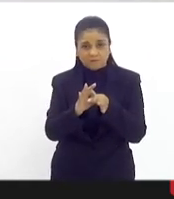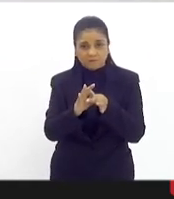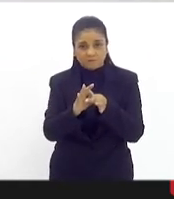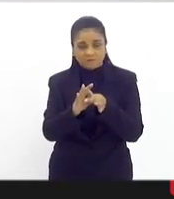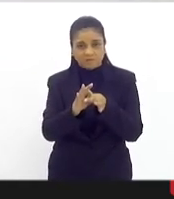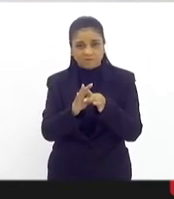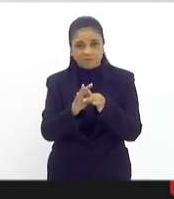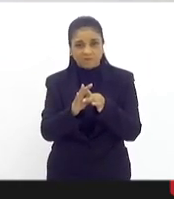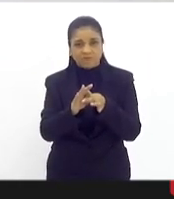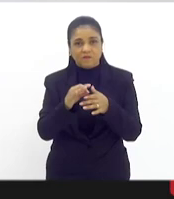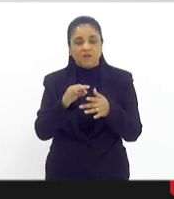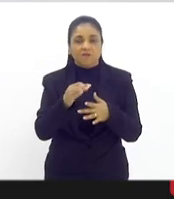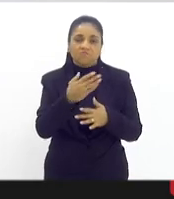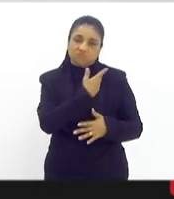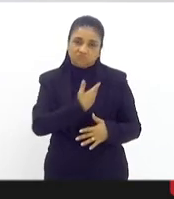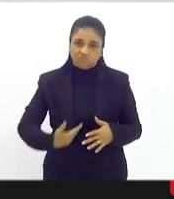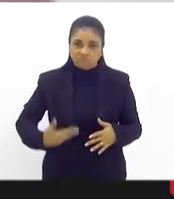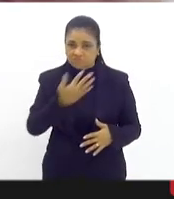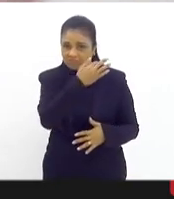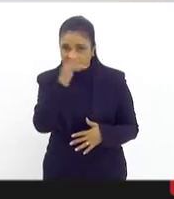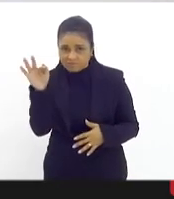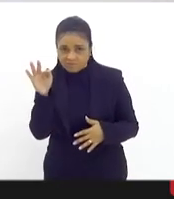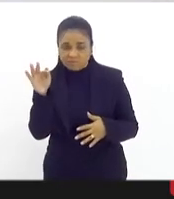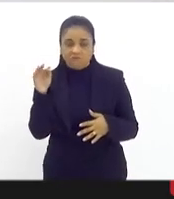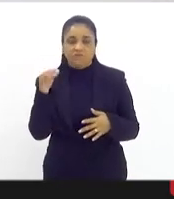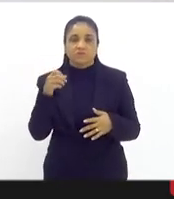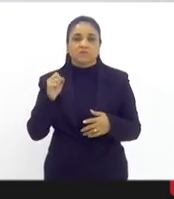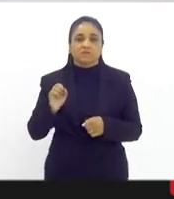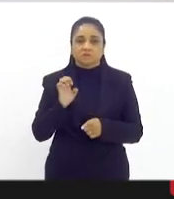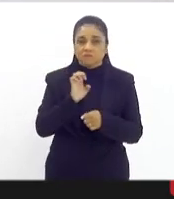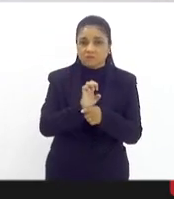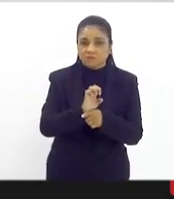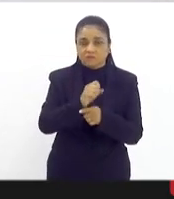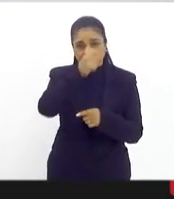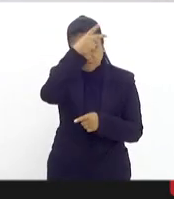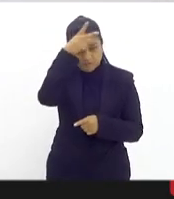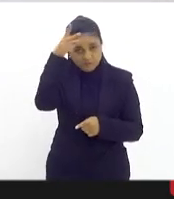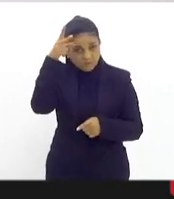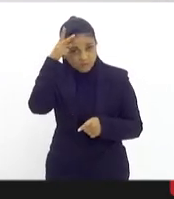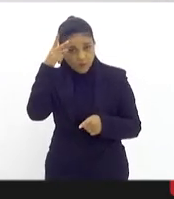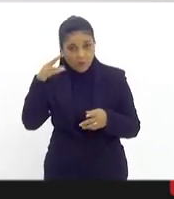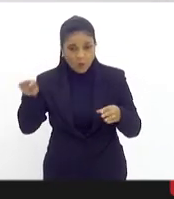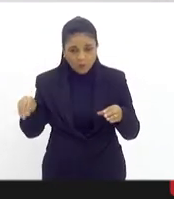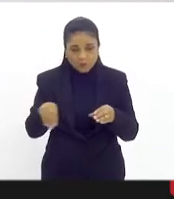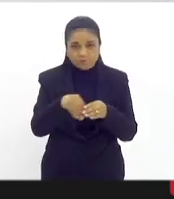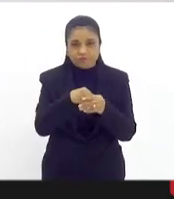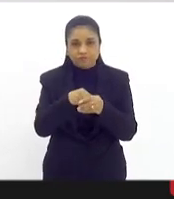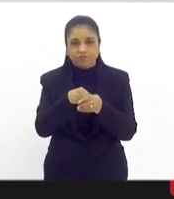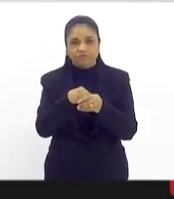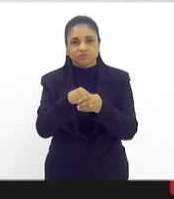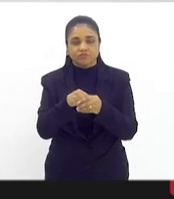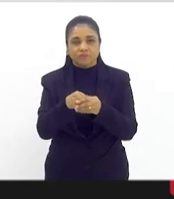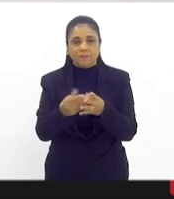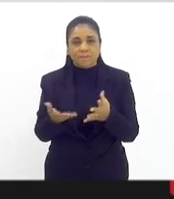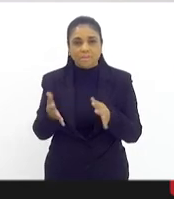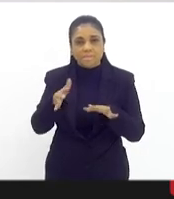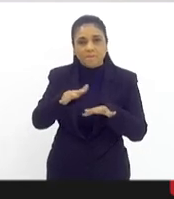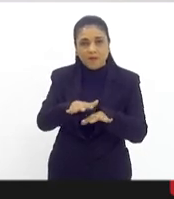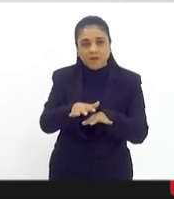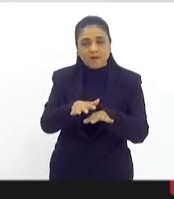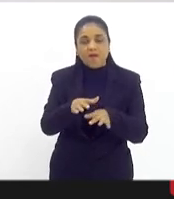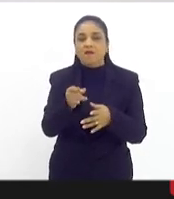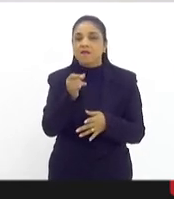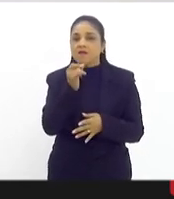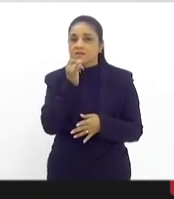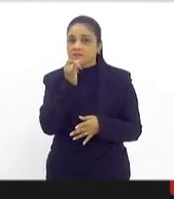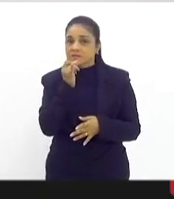a esfera federal, estadual e municipal a longo prazo, mas que isso vai ter que partir de questões e de exemplos